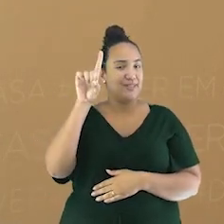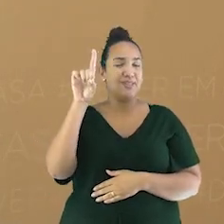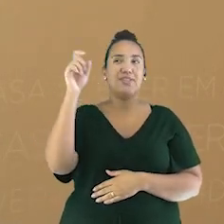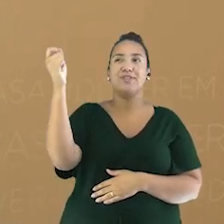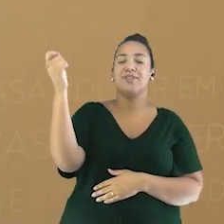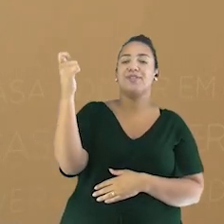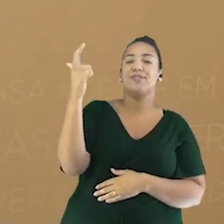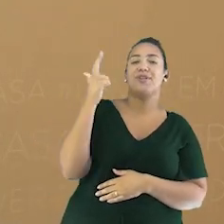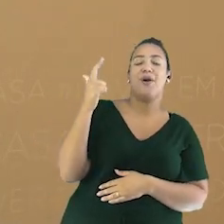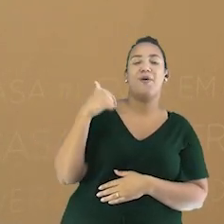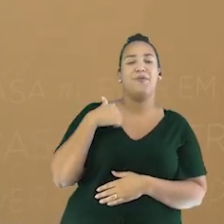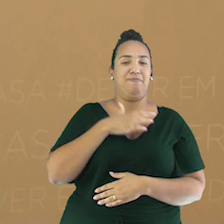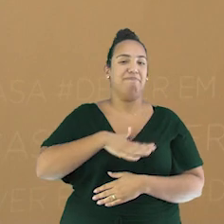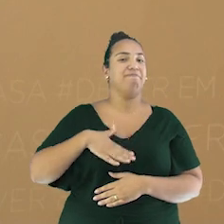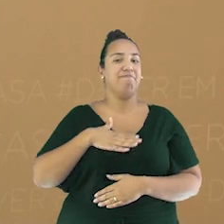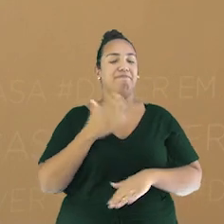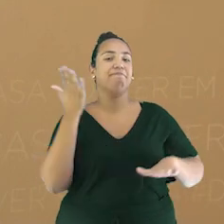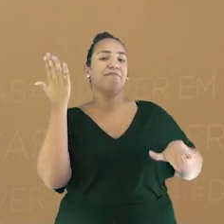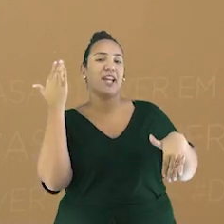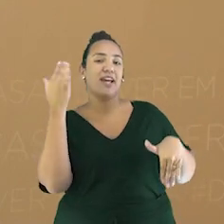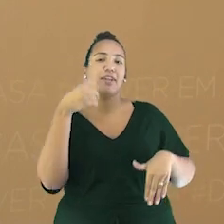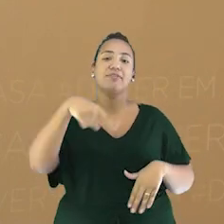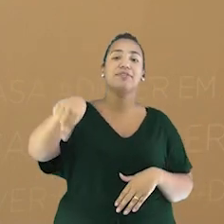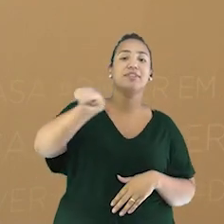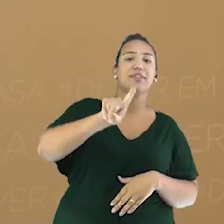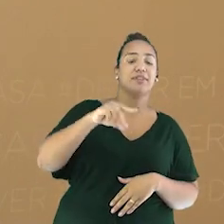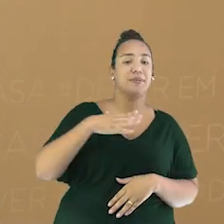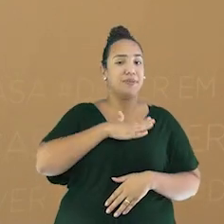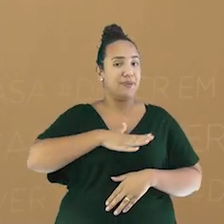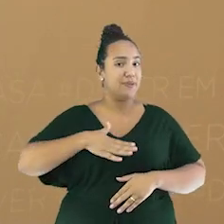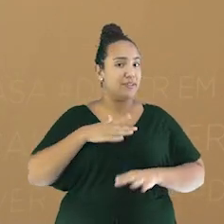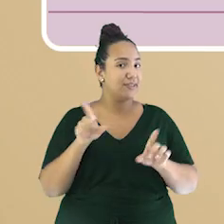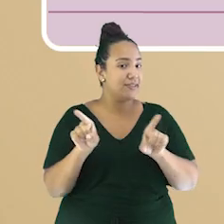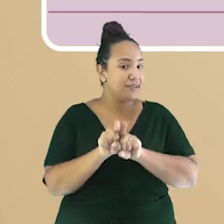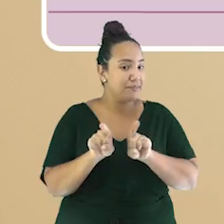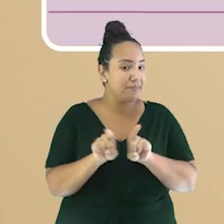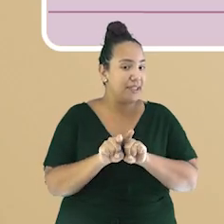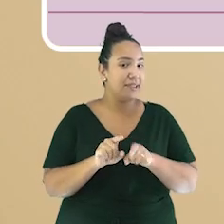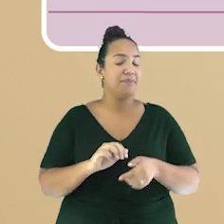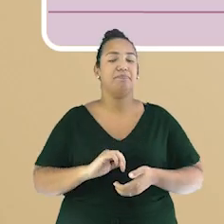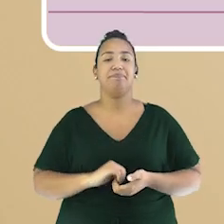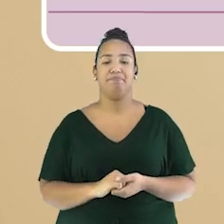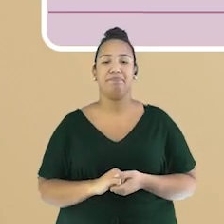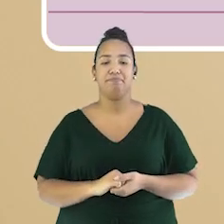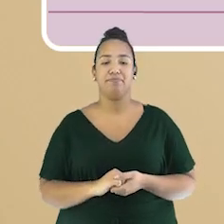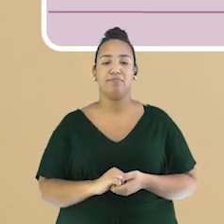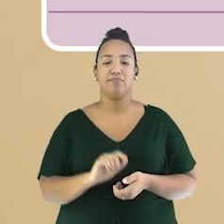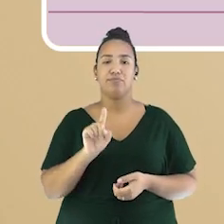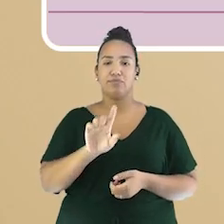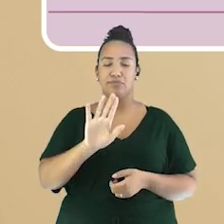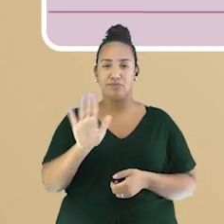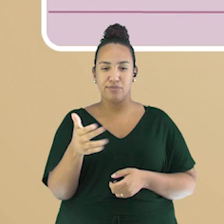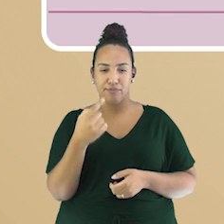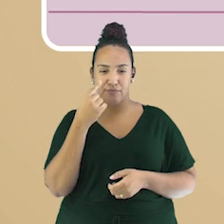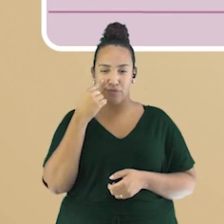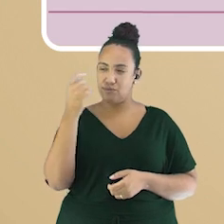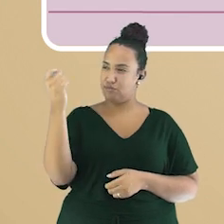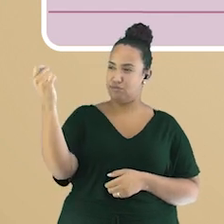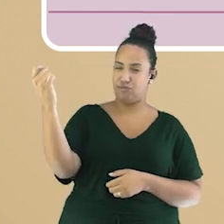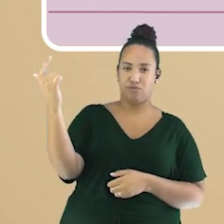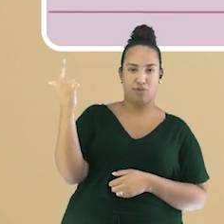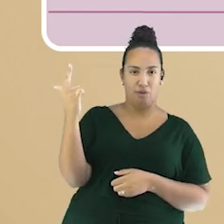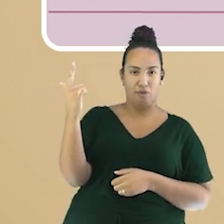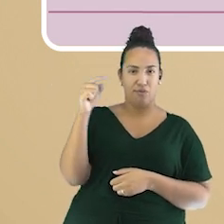para curtir uma praia. E vocês, também preferem? E vocês já observaram o sol? Saberiam